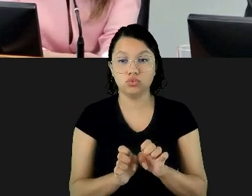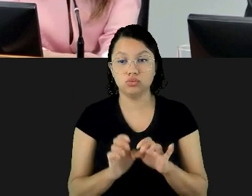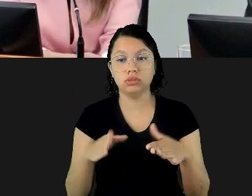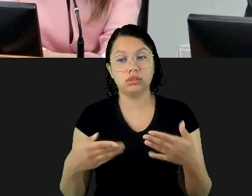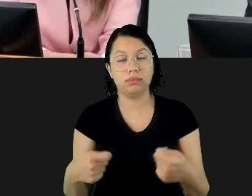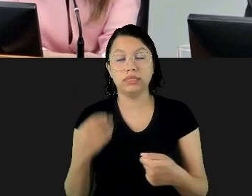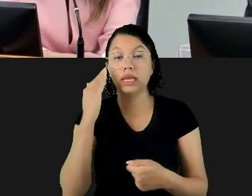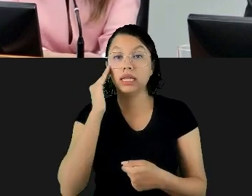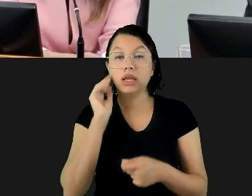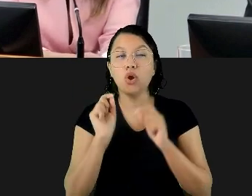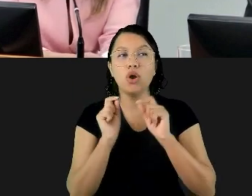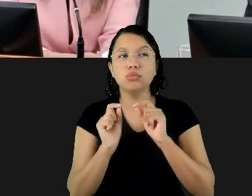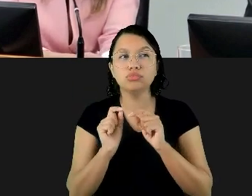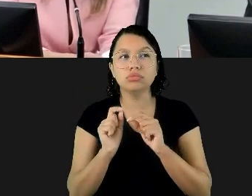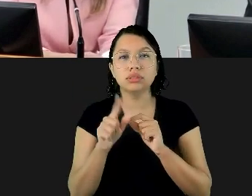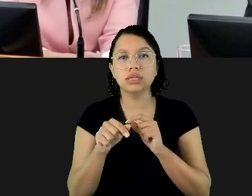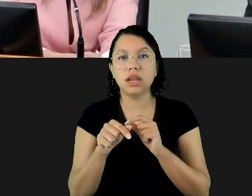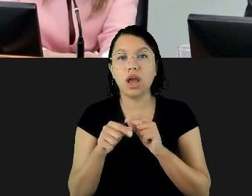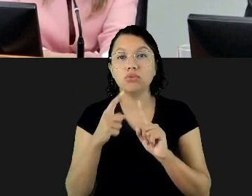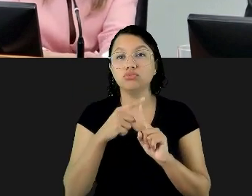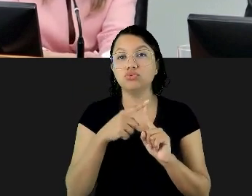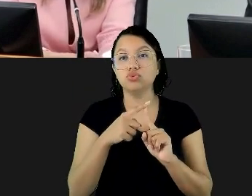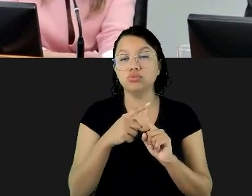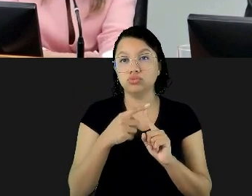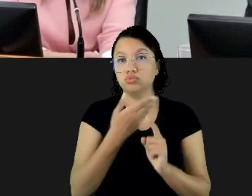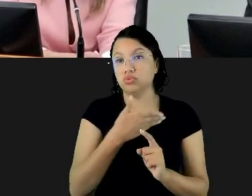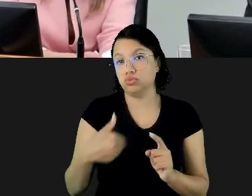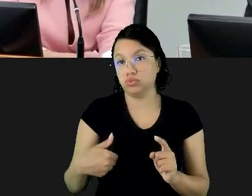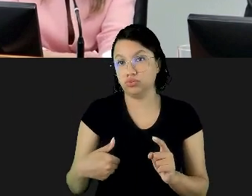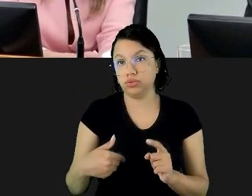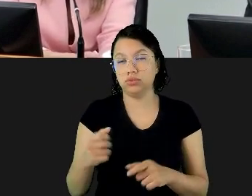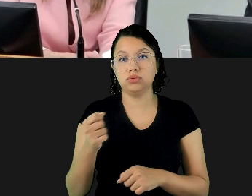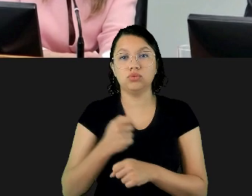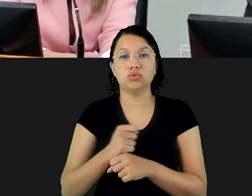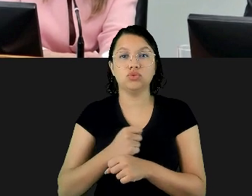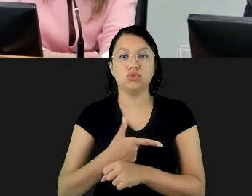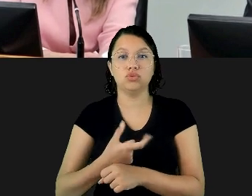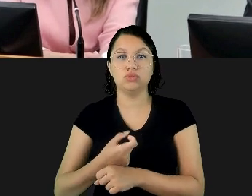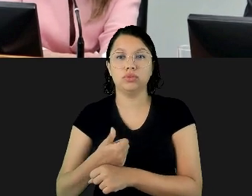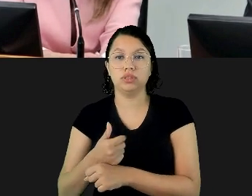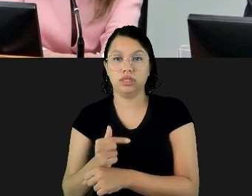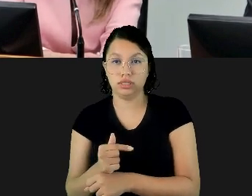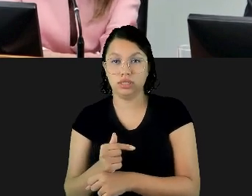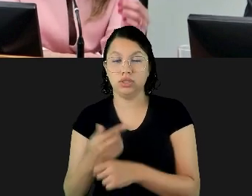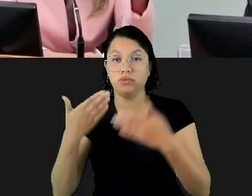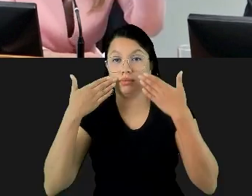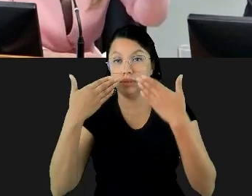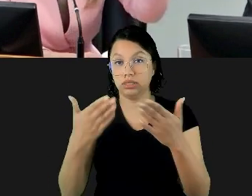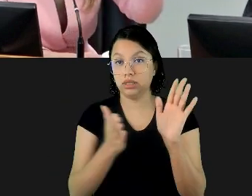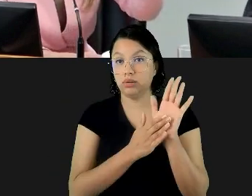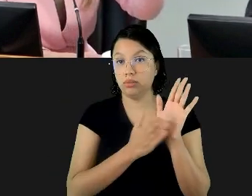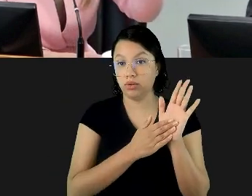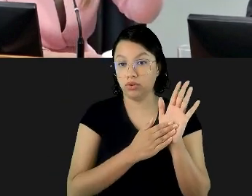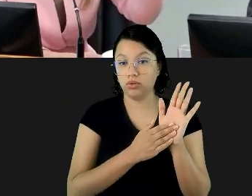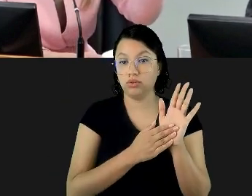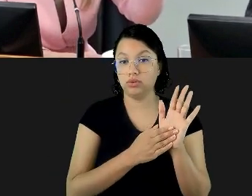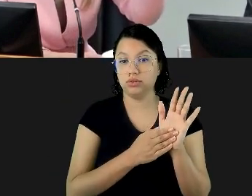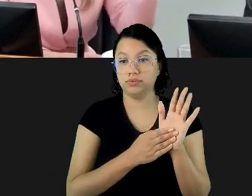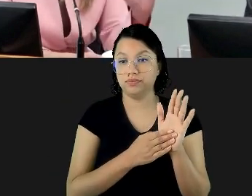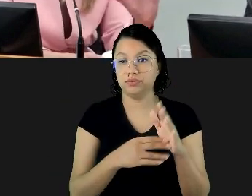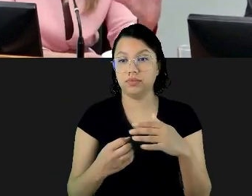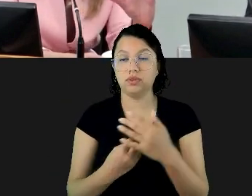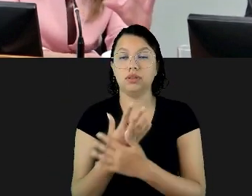que será o modelo de governança. Em 2017, foi apresentada uma proposta estabelecer um comitê